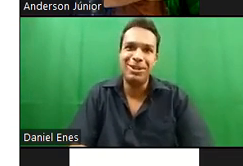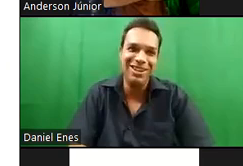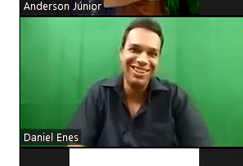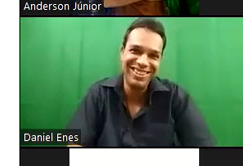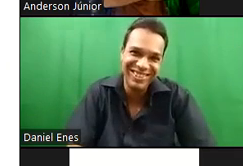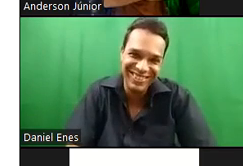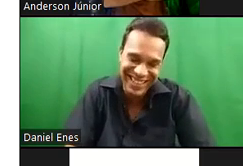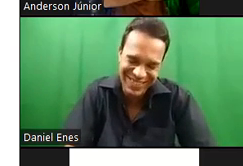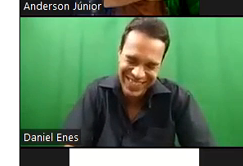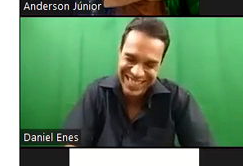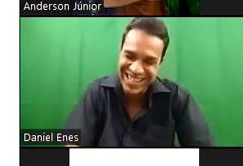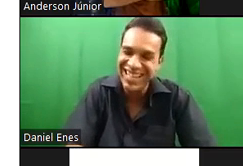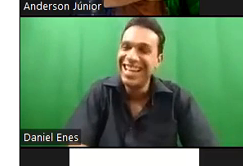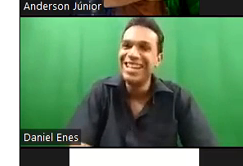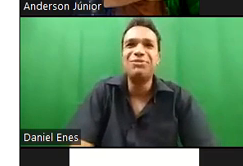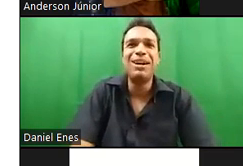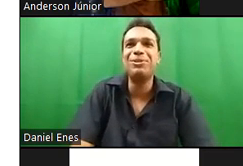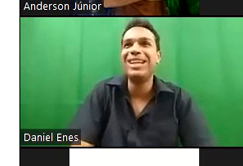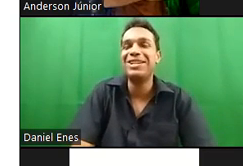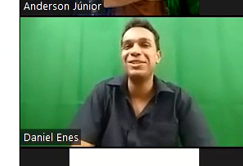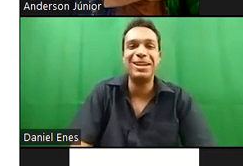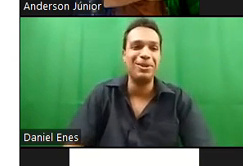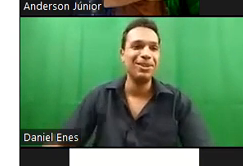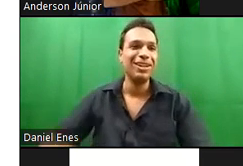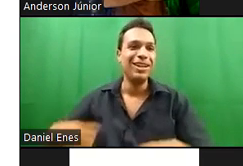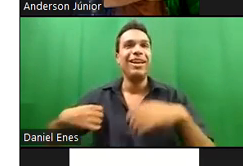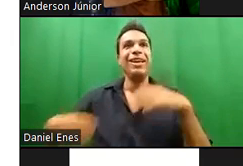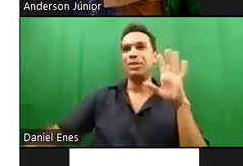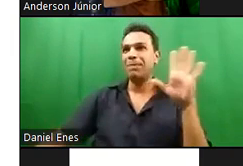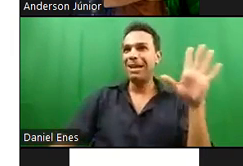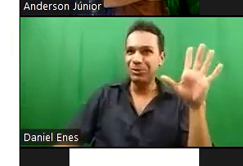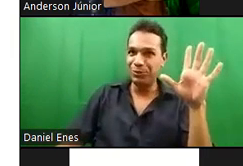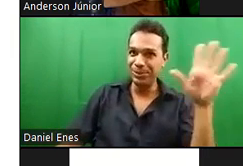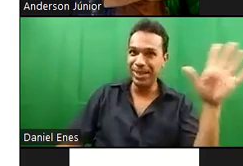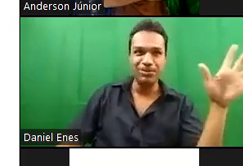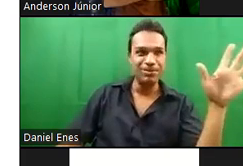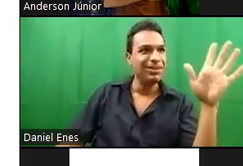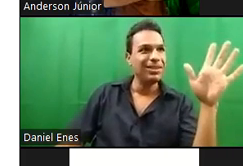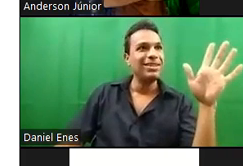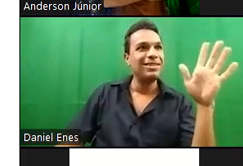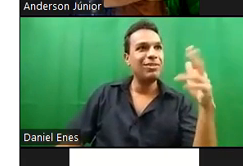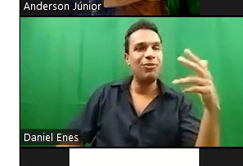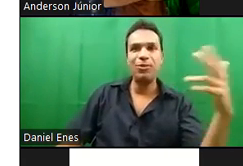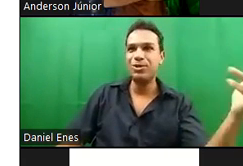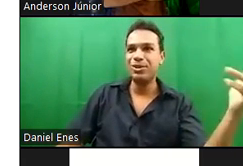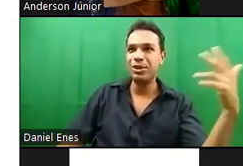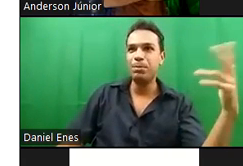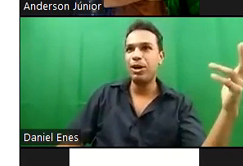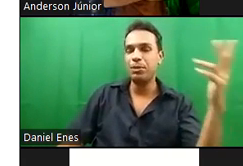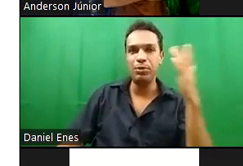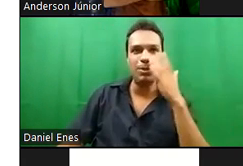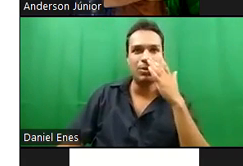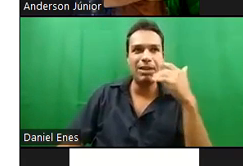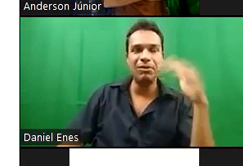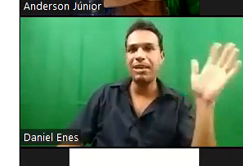presencial. Não tenho paciência. De faculdade, então, eu trabalho lá no fundão. Se eu for de